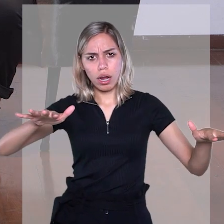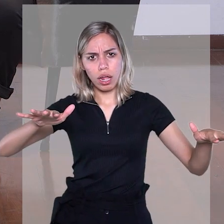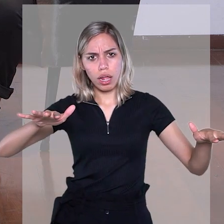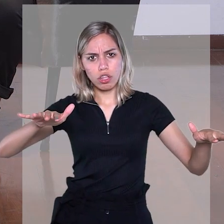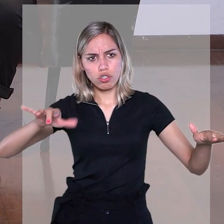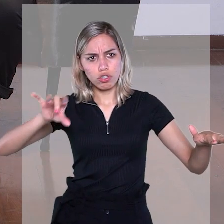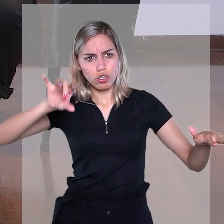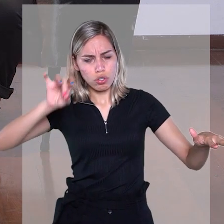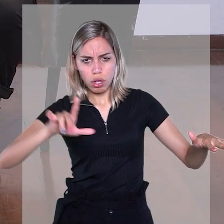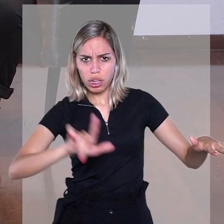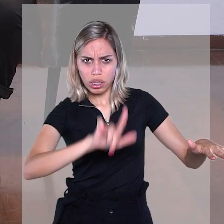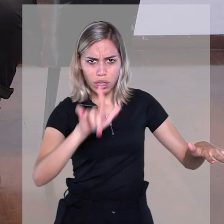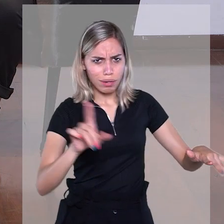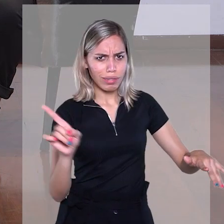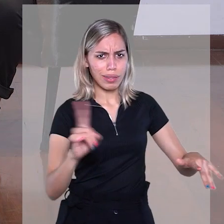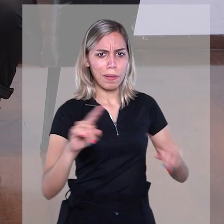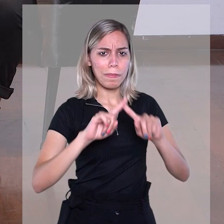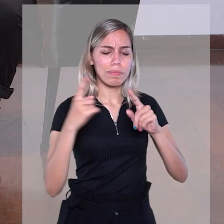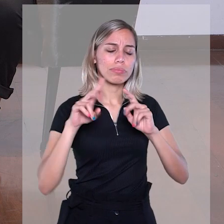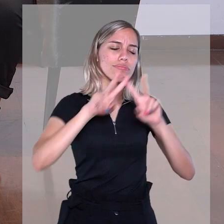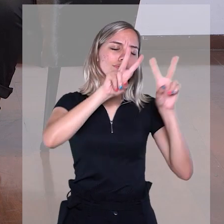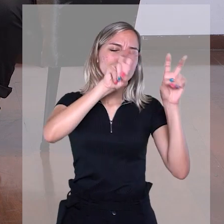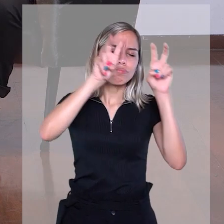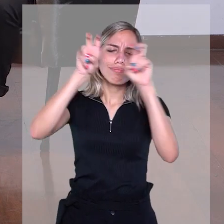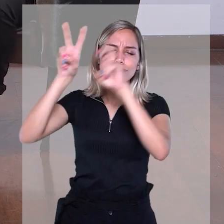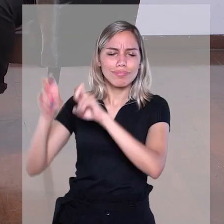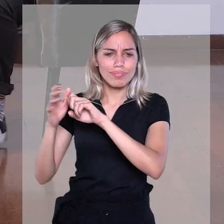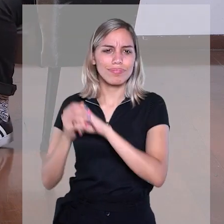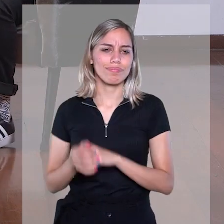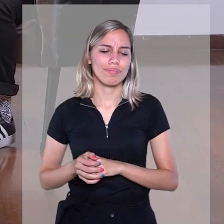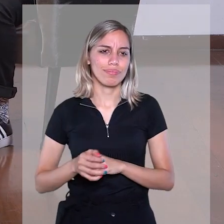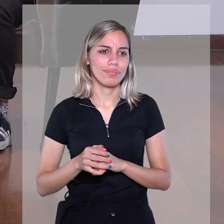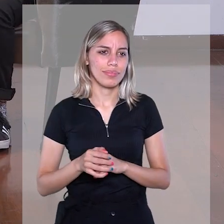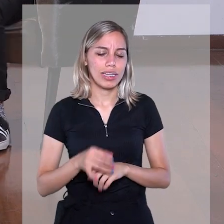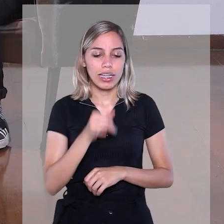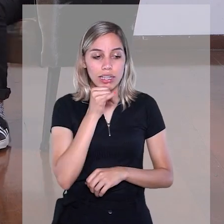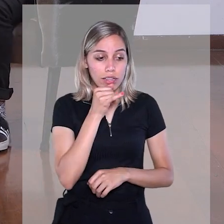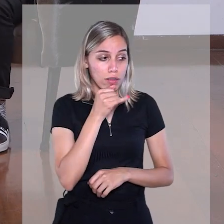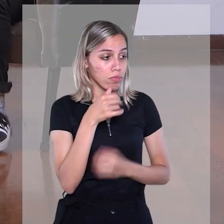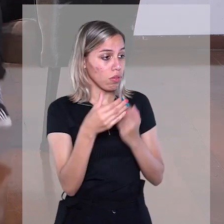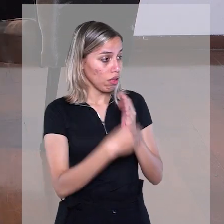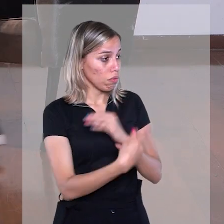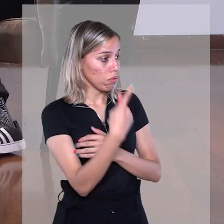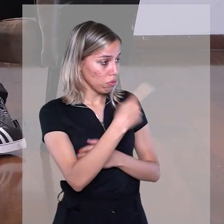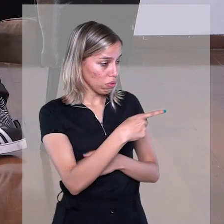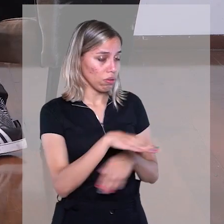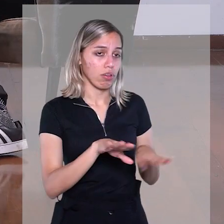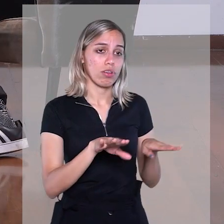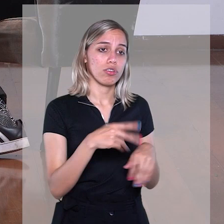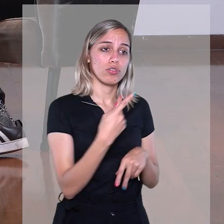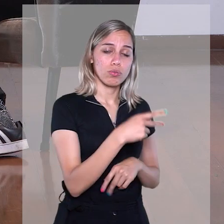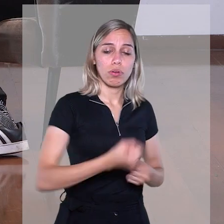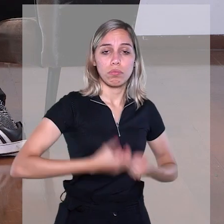à literatura. Então, nesse contexto, histórias como esse seu livro, como a sua poesia, O Crime do Cais